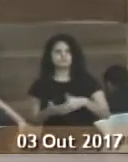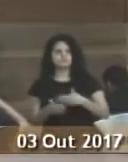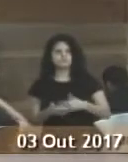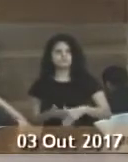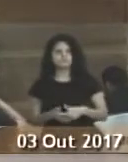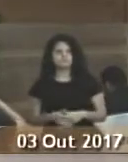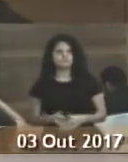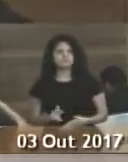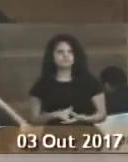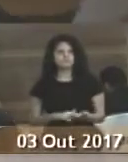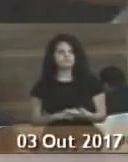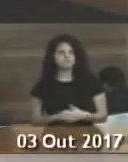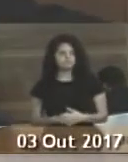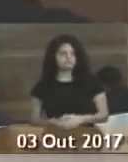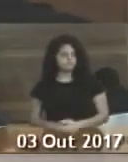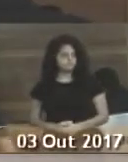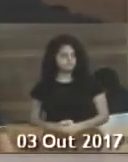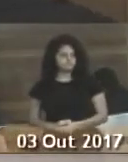assino.